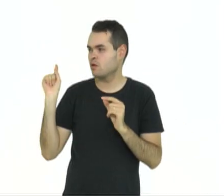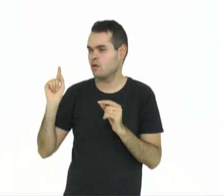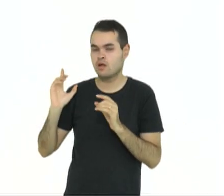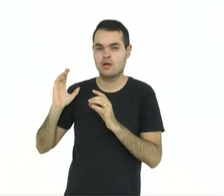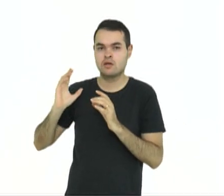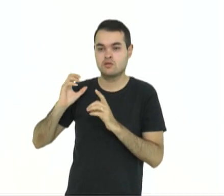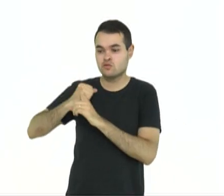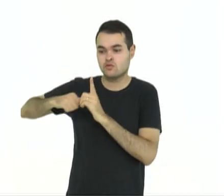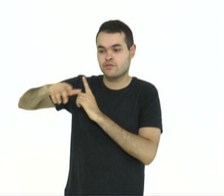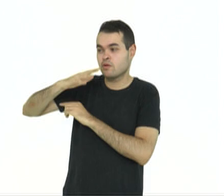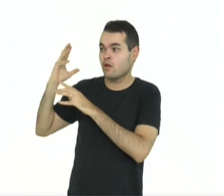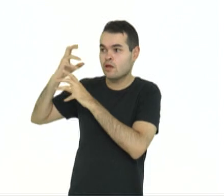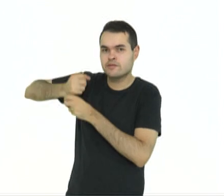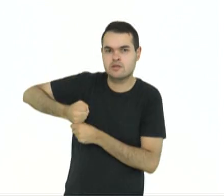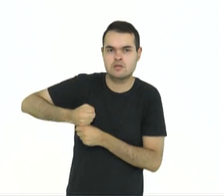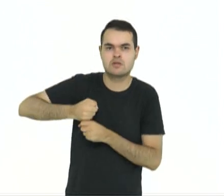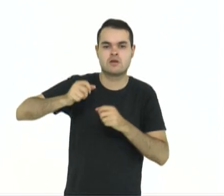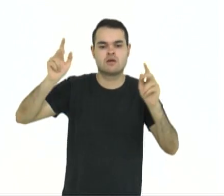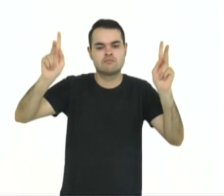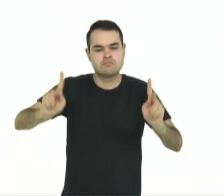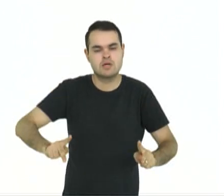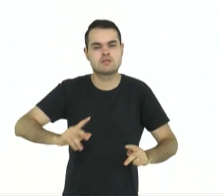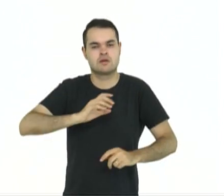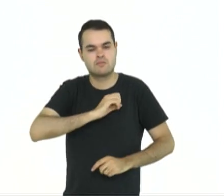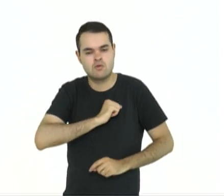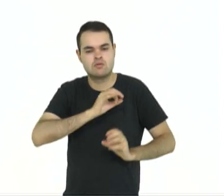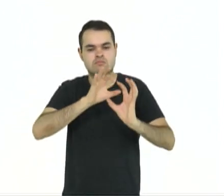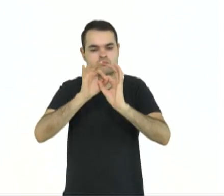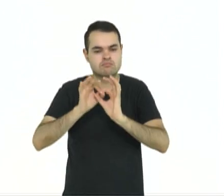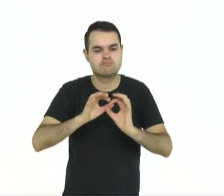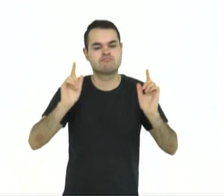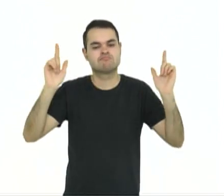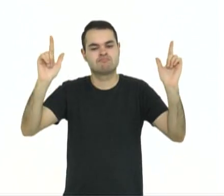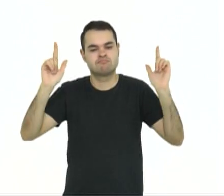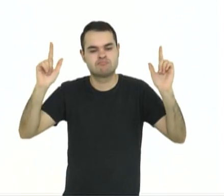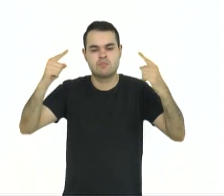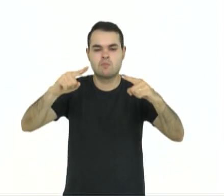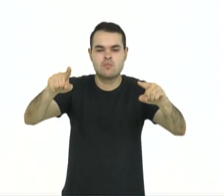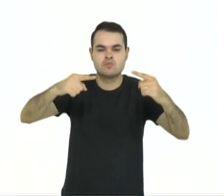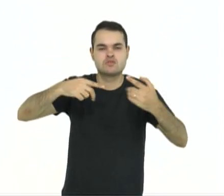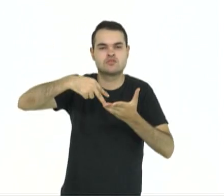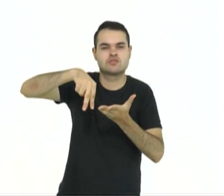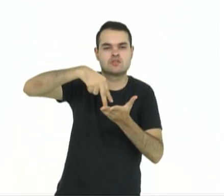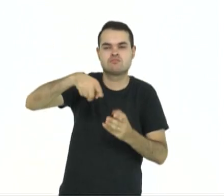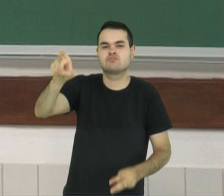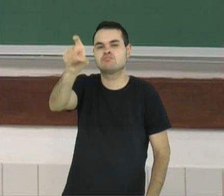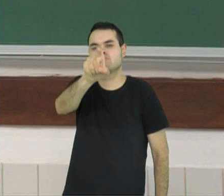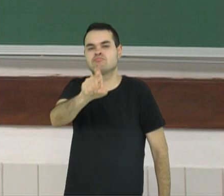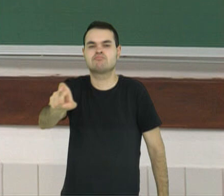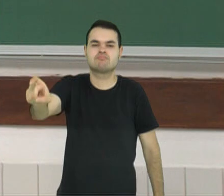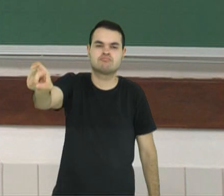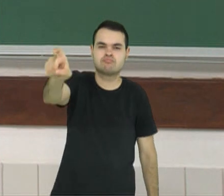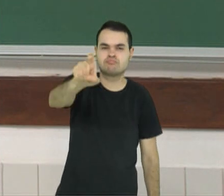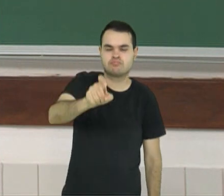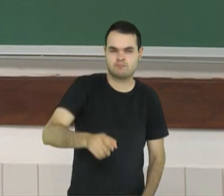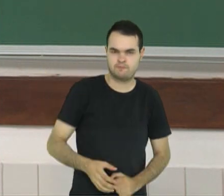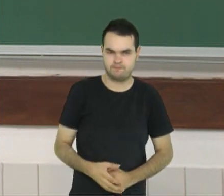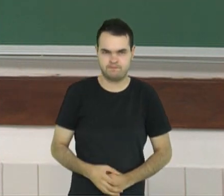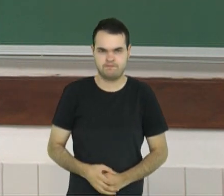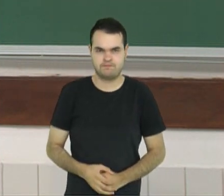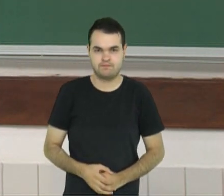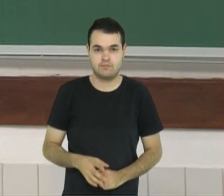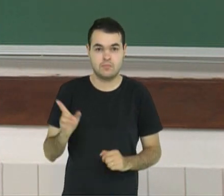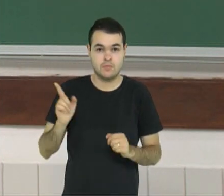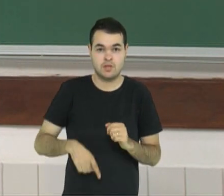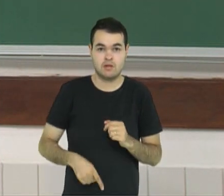resgate social, que promove a paz, amor, união, diversão por meio da música, dança e grafite. E mais uma coisinha,